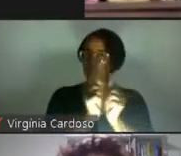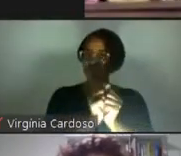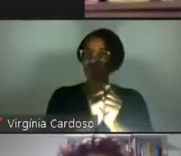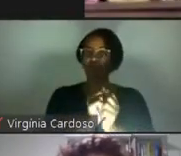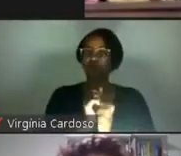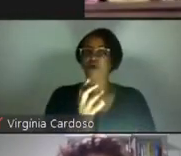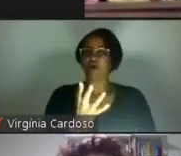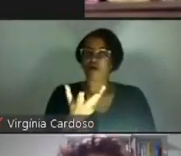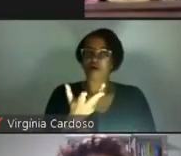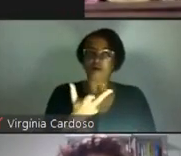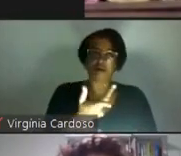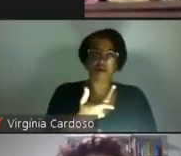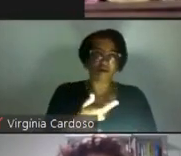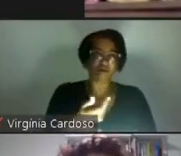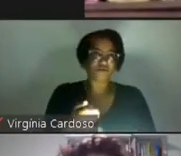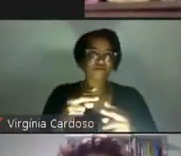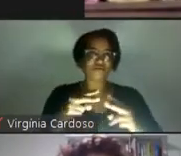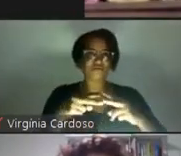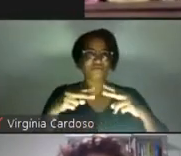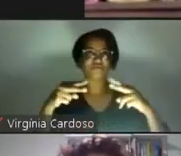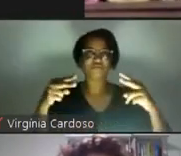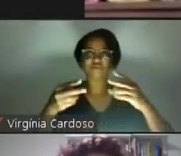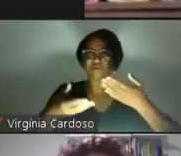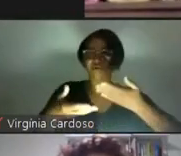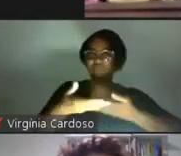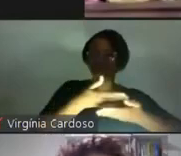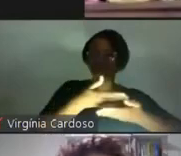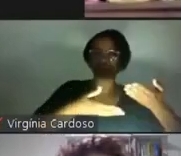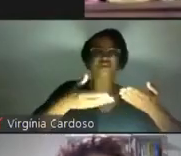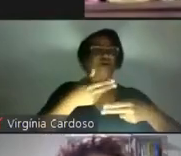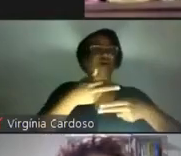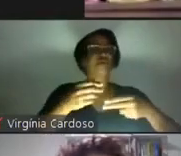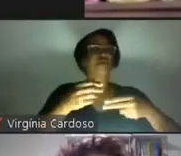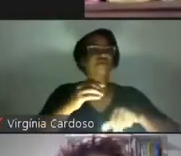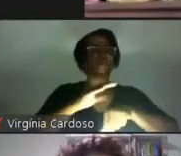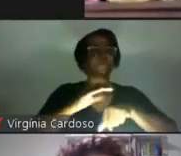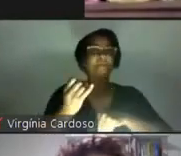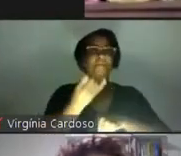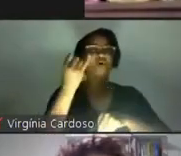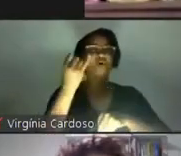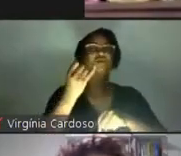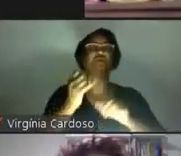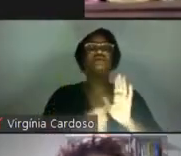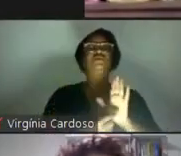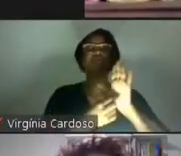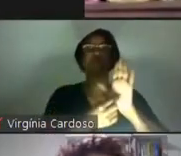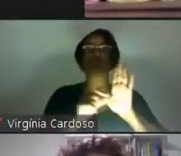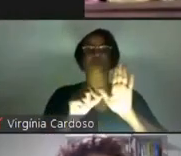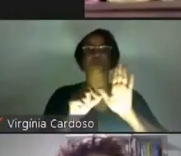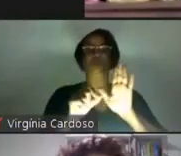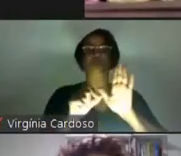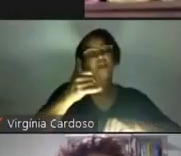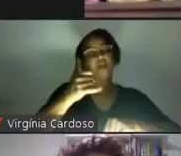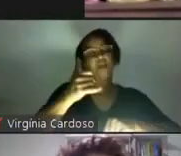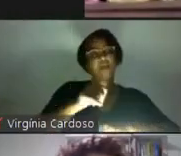emular no virtual uma das coisas mais importantes do lançamento, né? E entre outras estratégias,